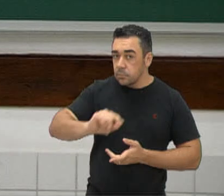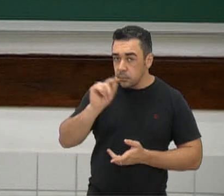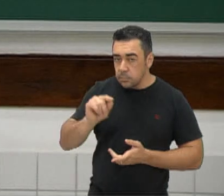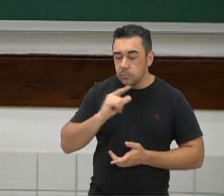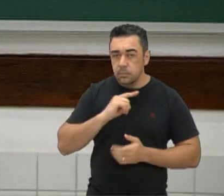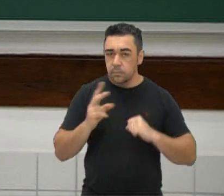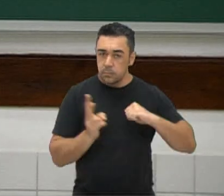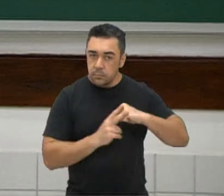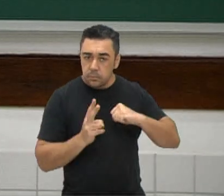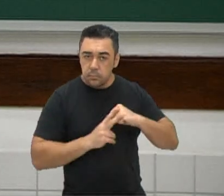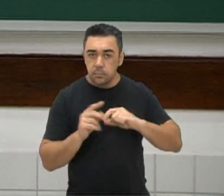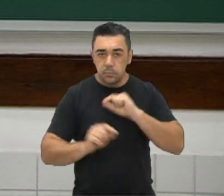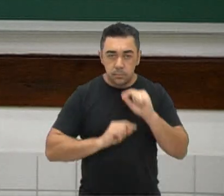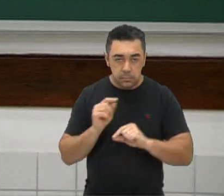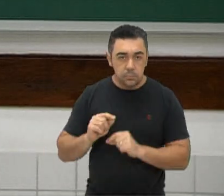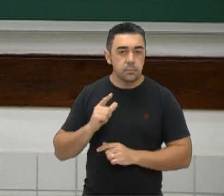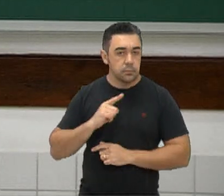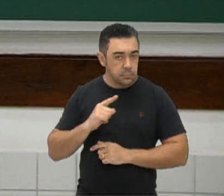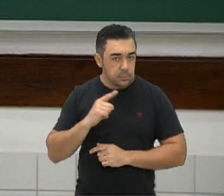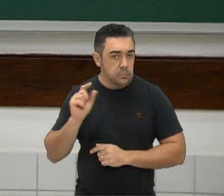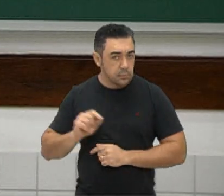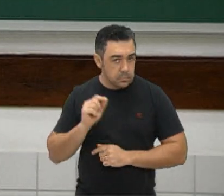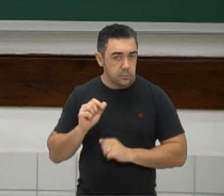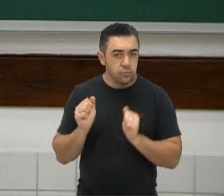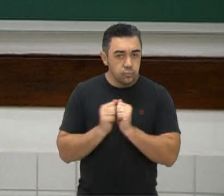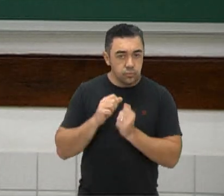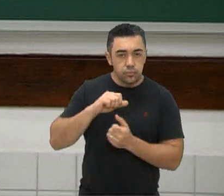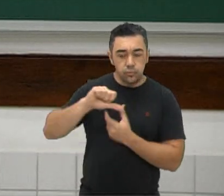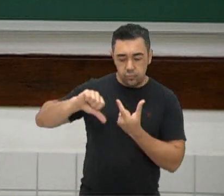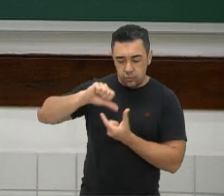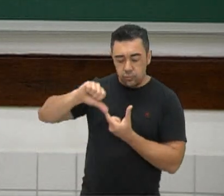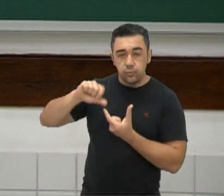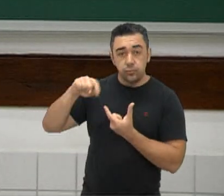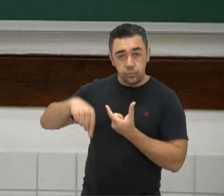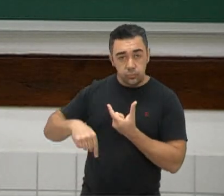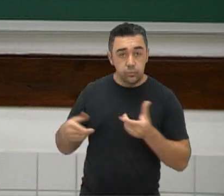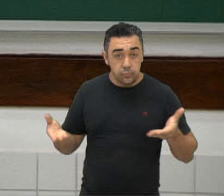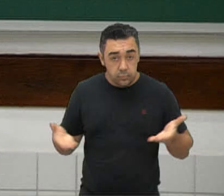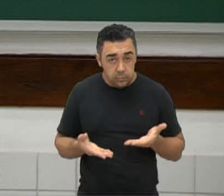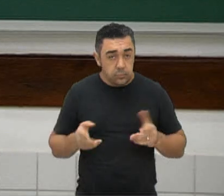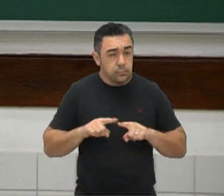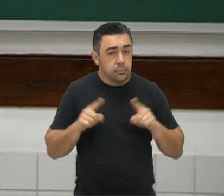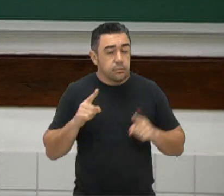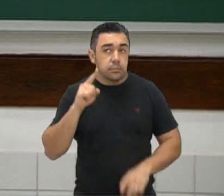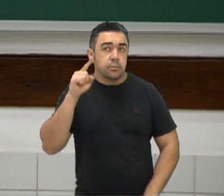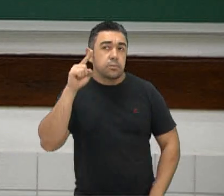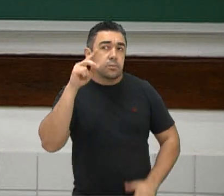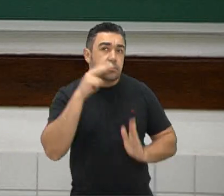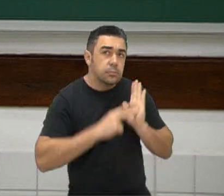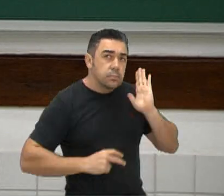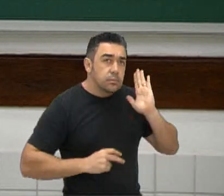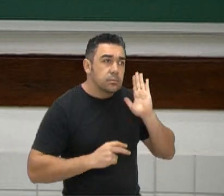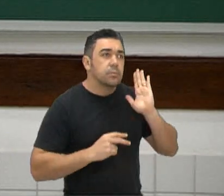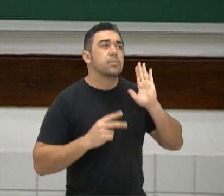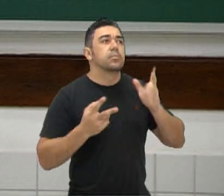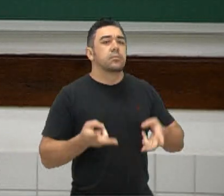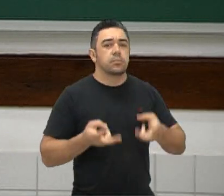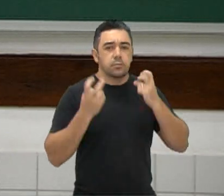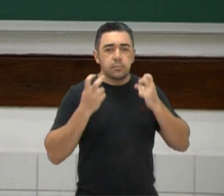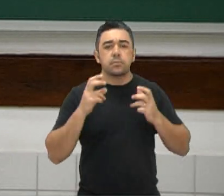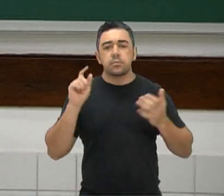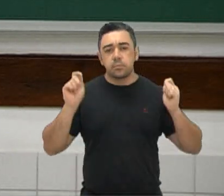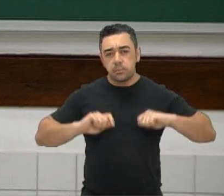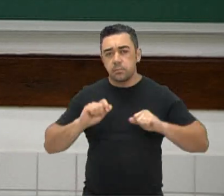temos verbos que estão conjugados no presente, mas que lendo esses verbos nós vemos